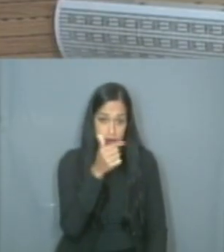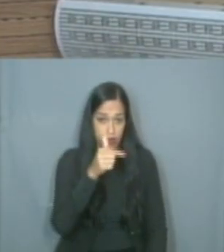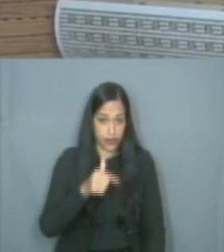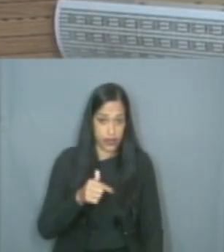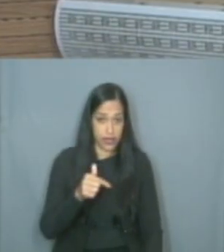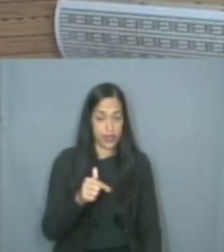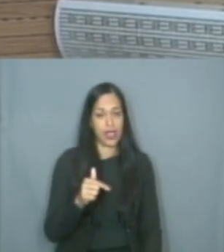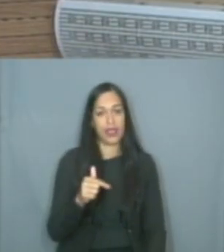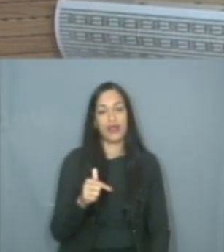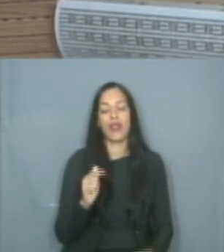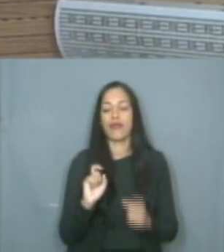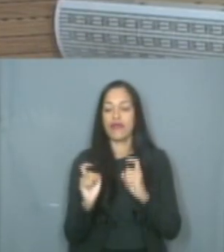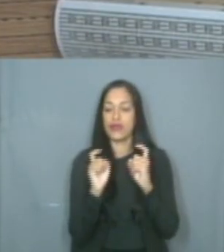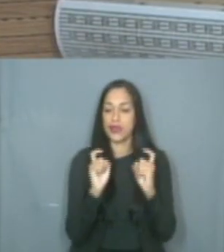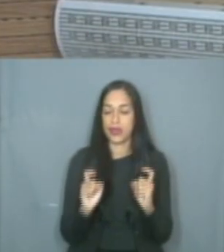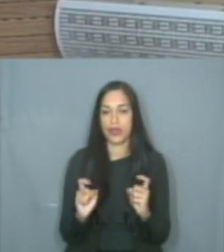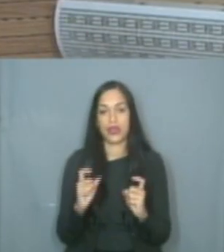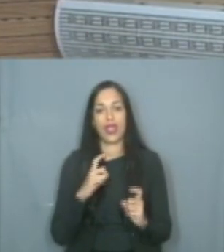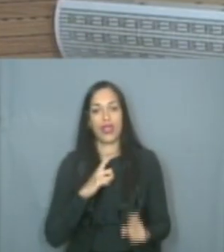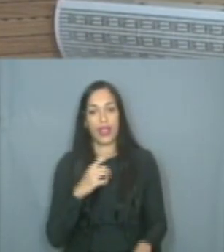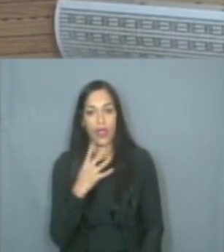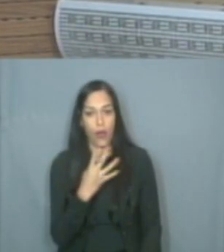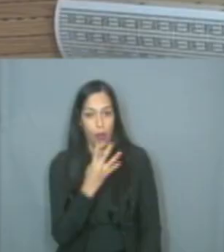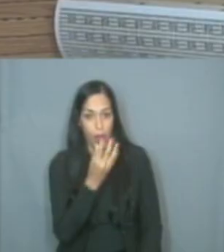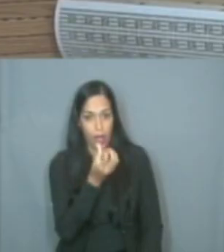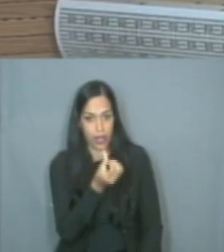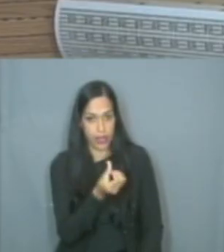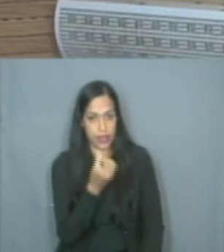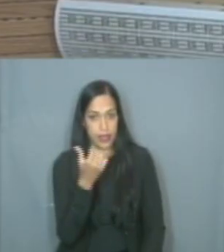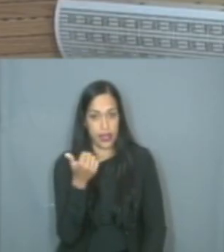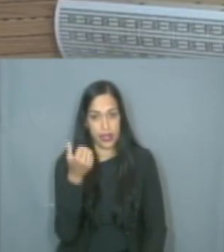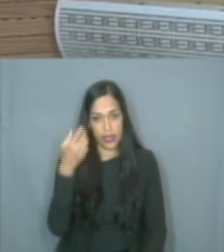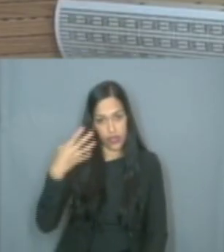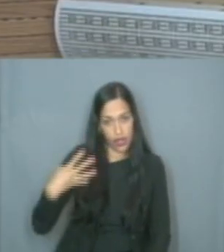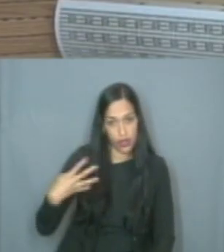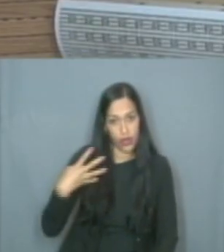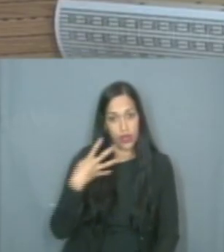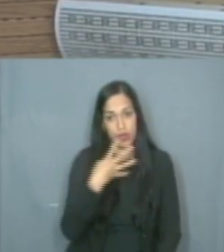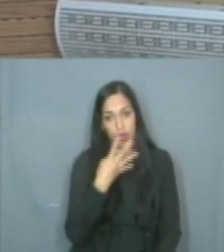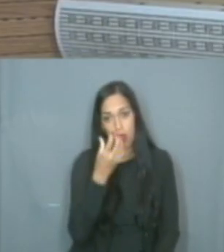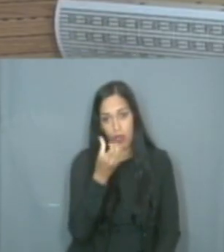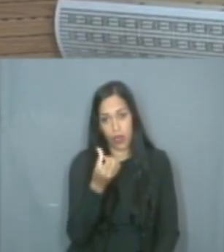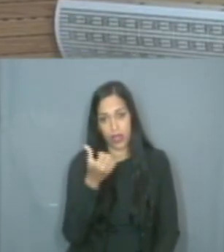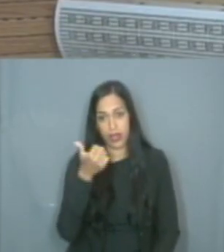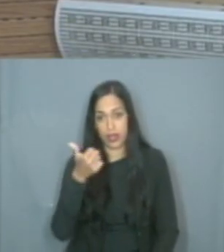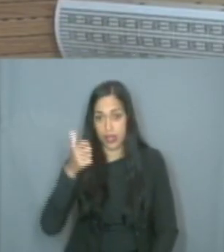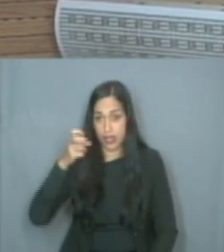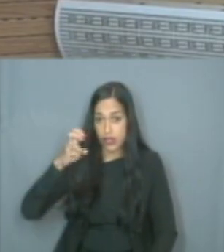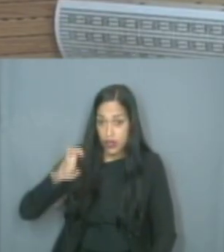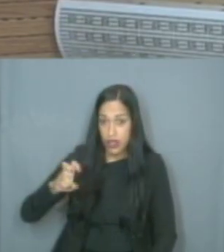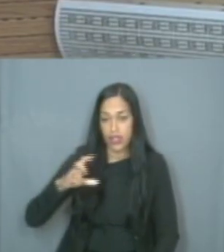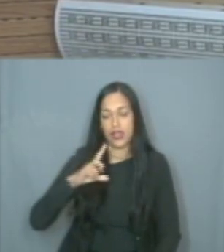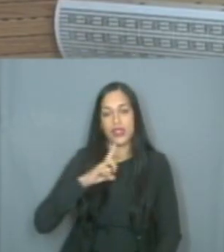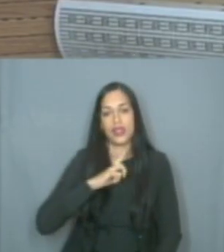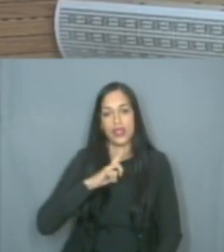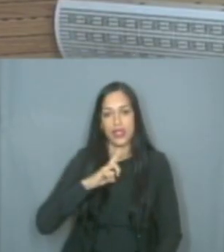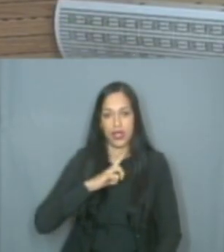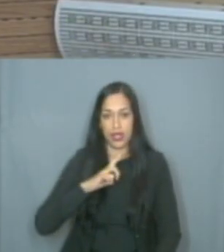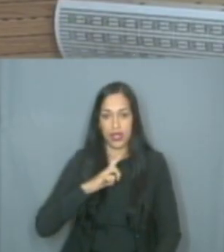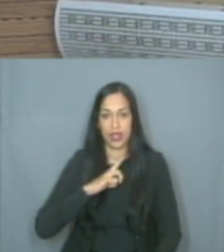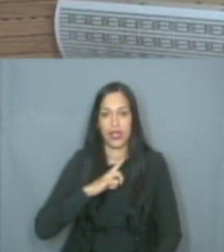bloco. Tem também o 4614, o 4615 e temos